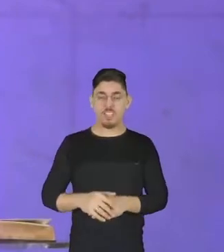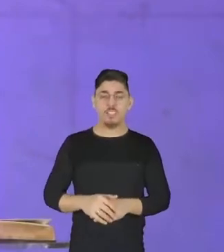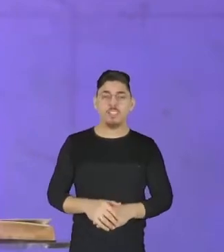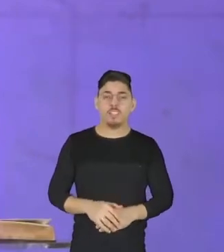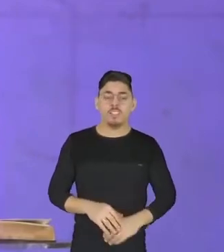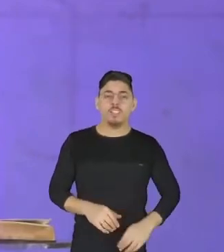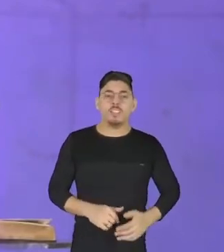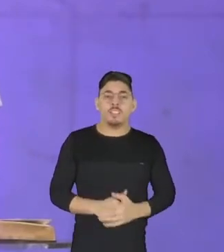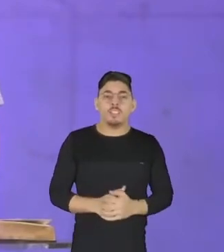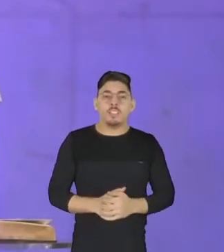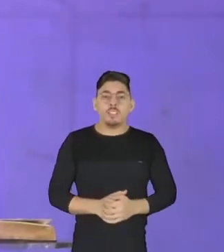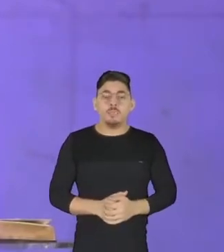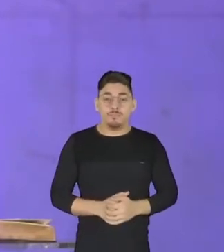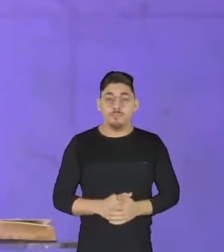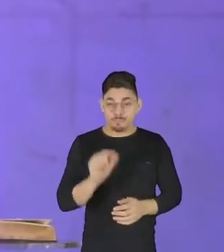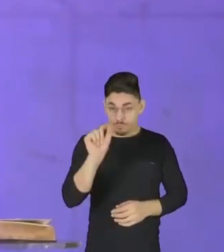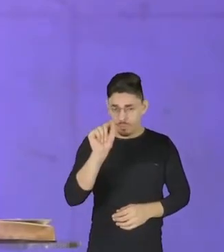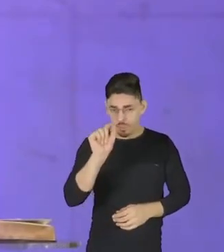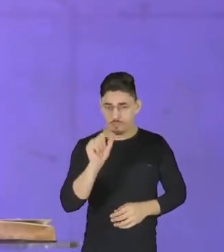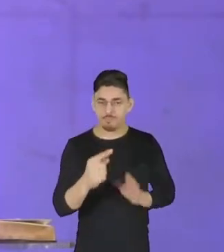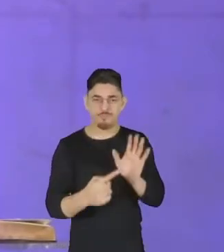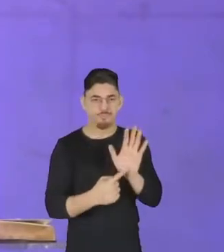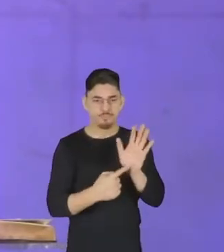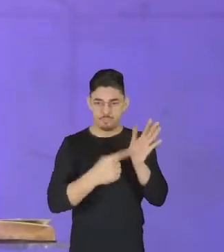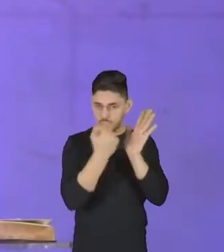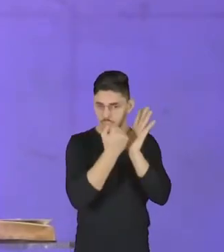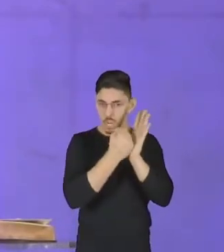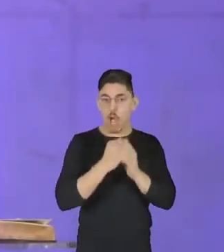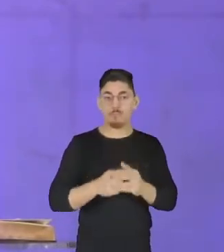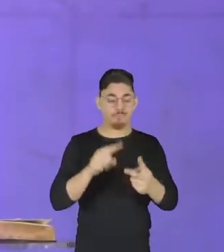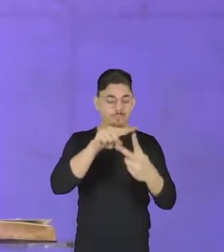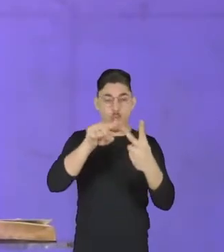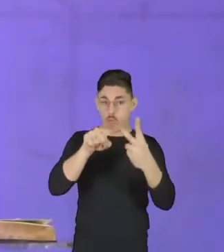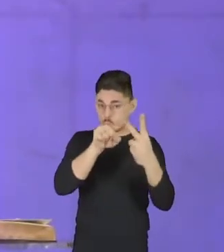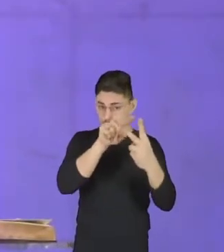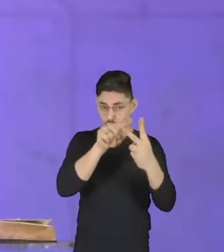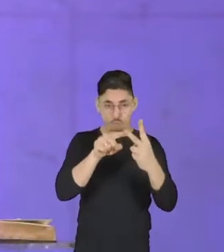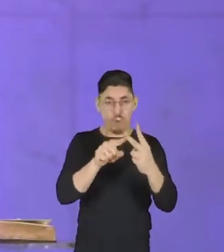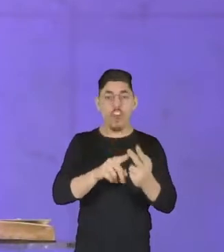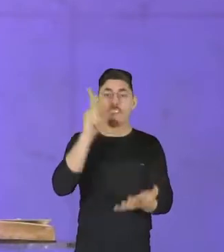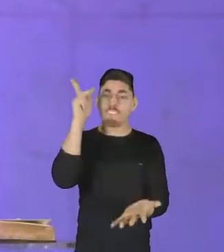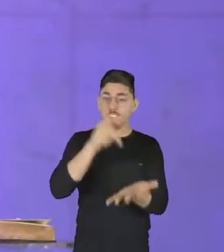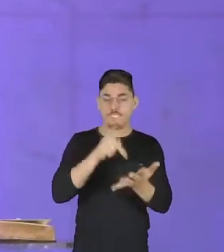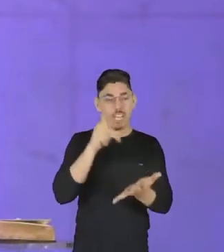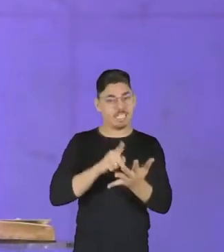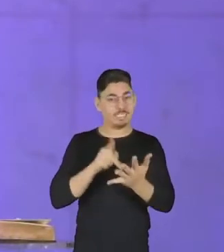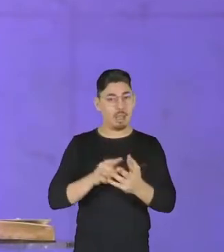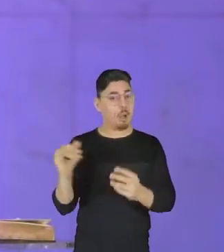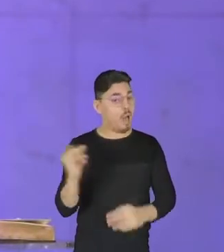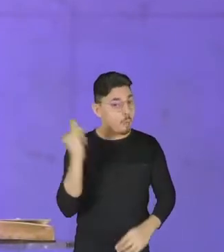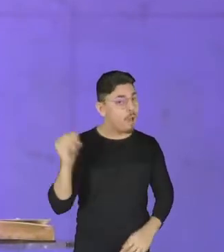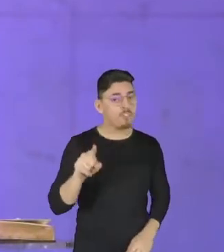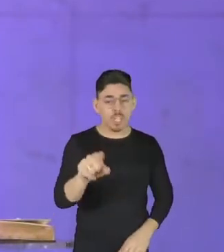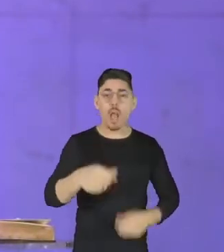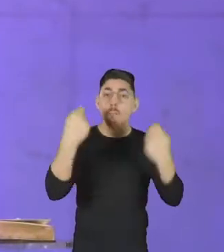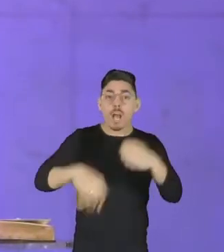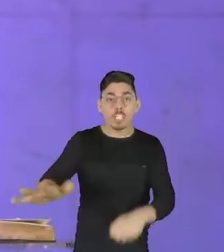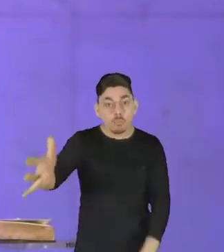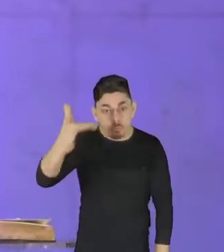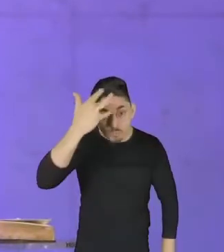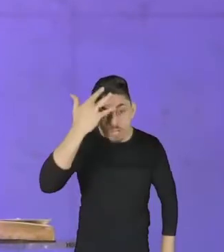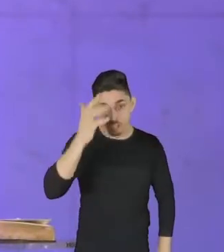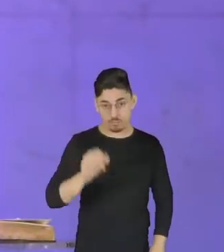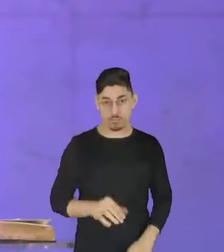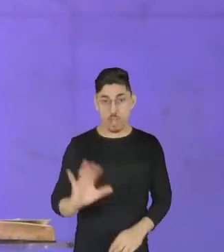série, destacar duas verdades para você. Duas verdades muito importantes que você precisa